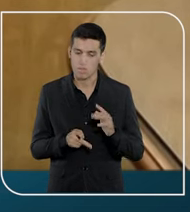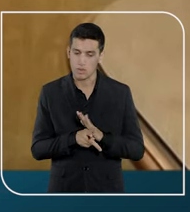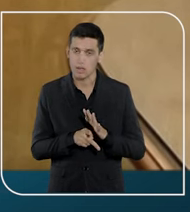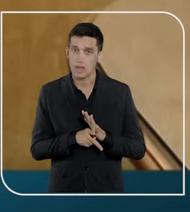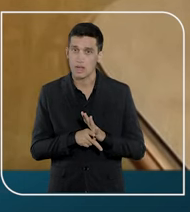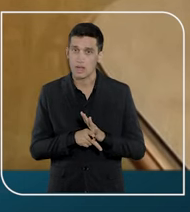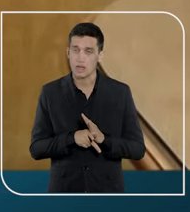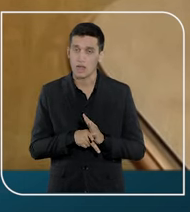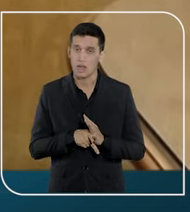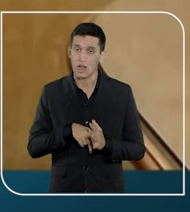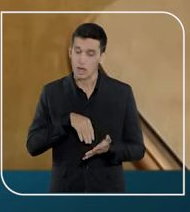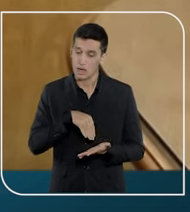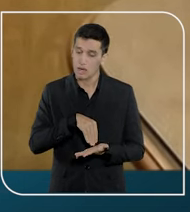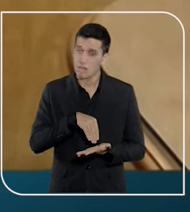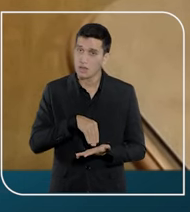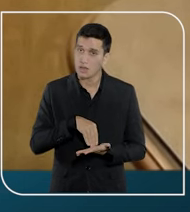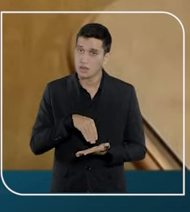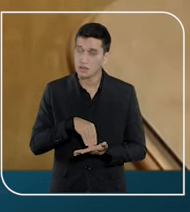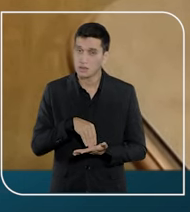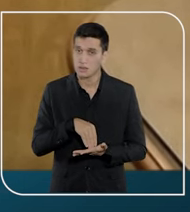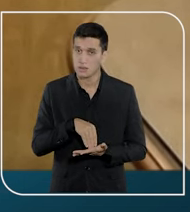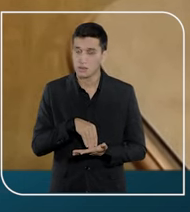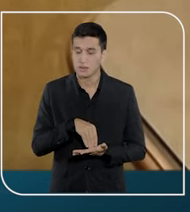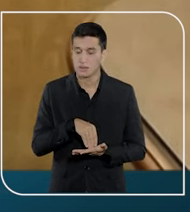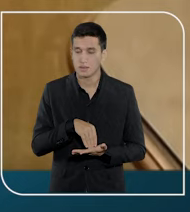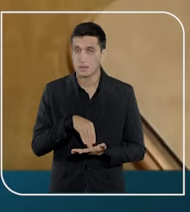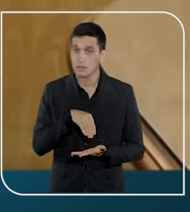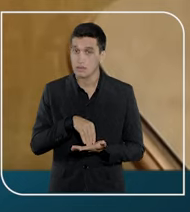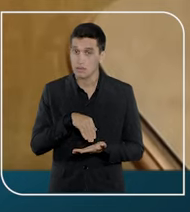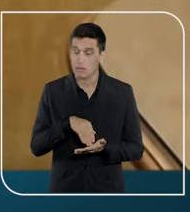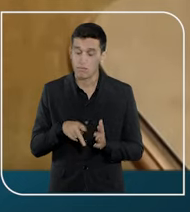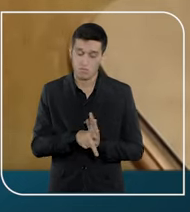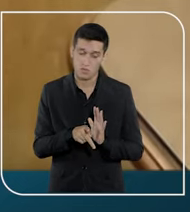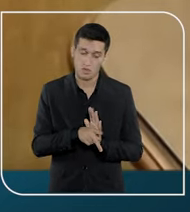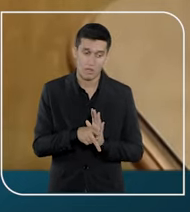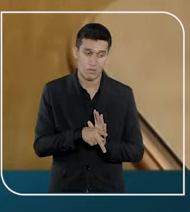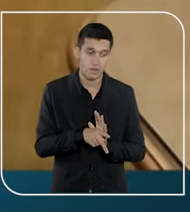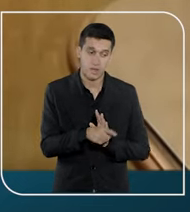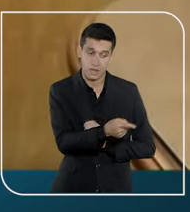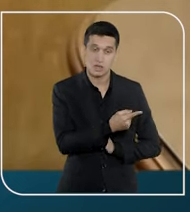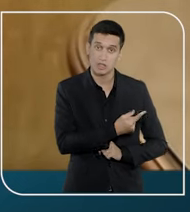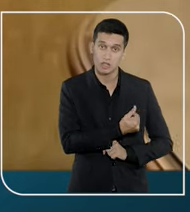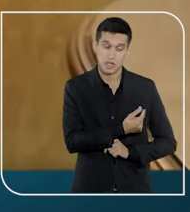ou à mitigação da impenhorabilidade de salário. Né?